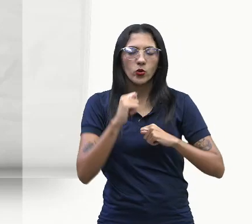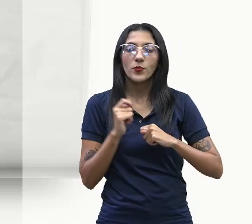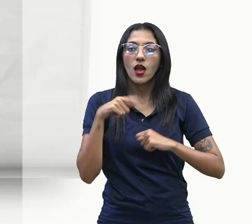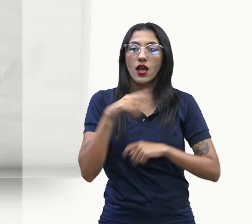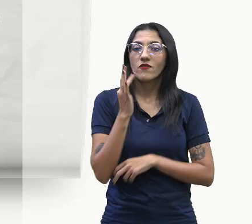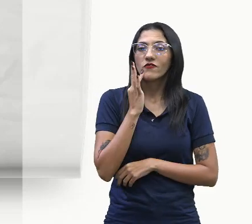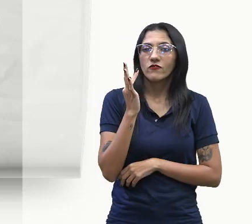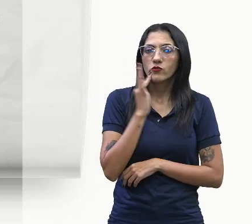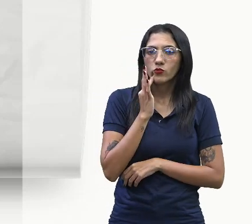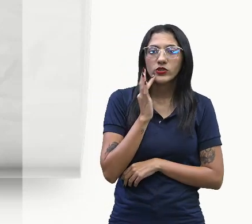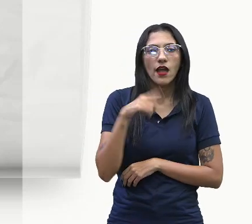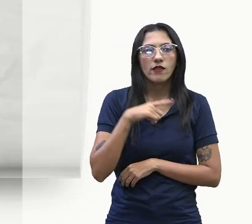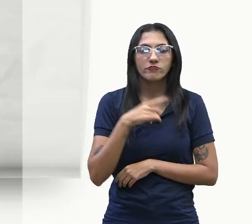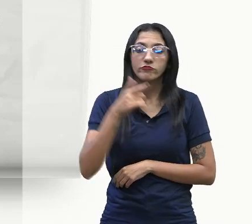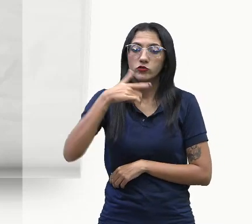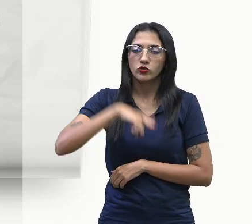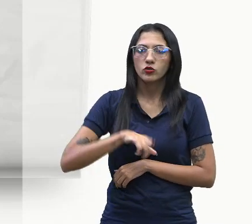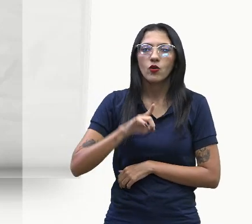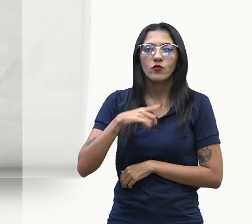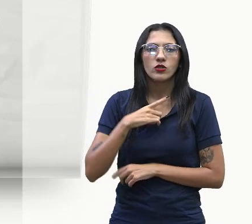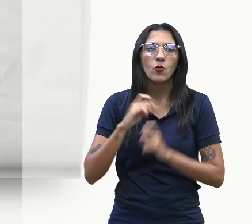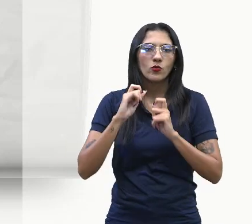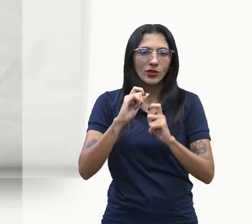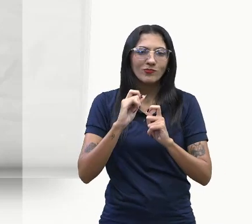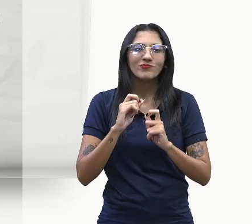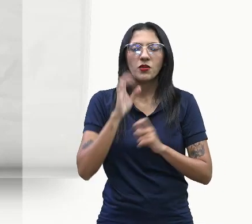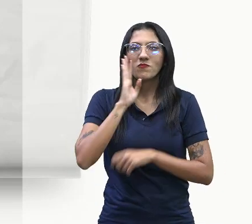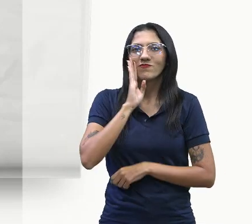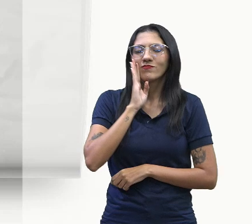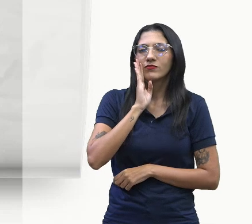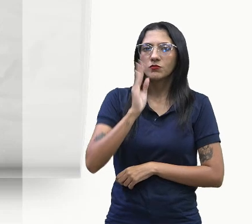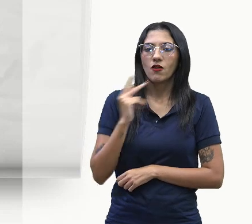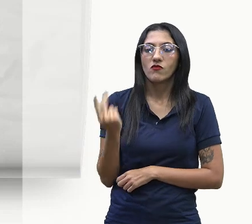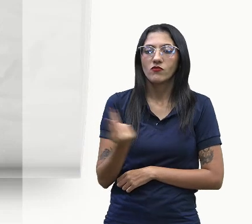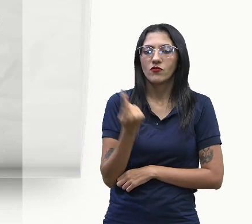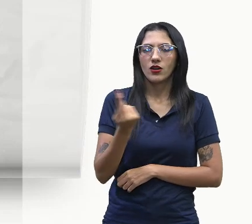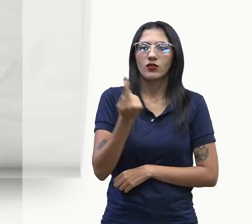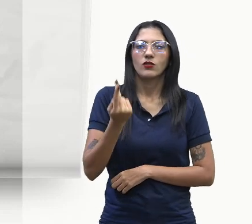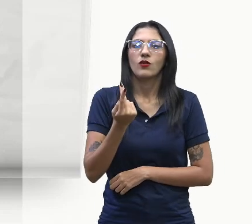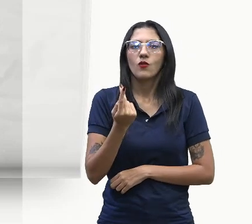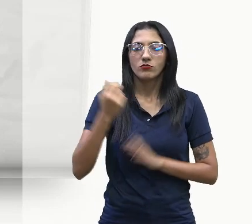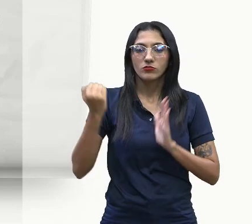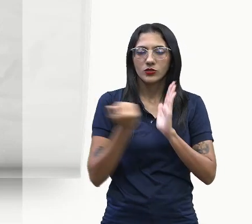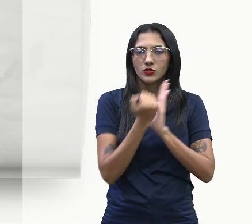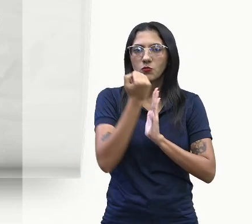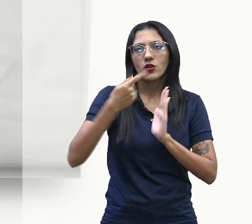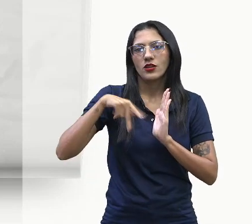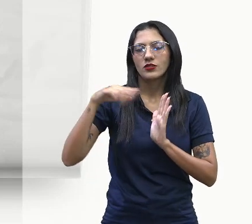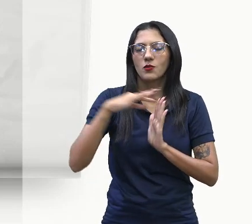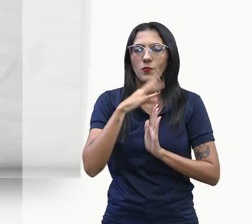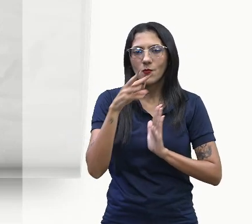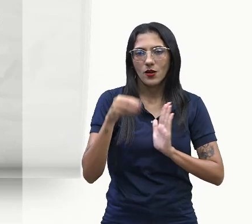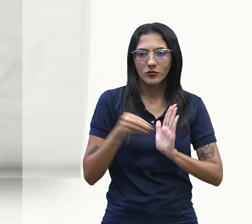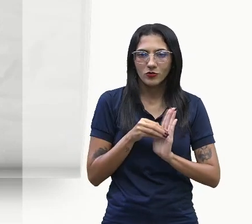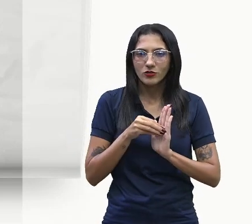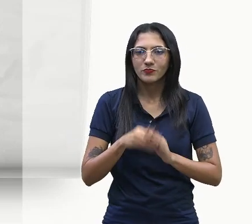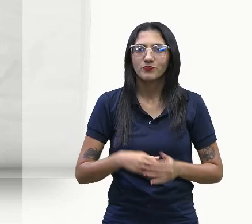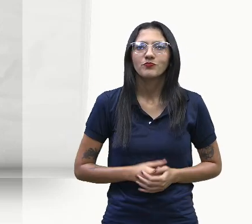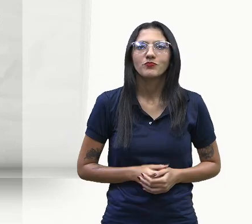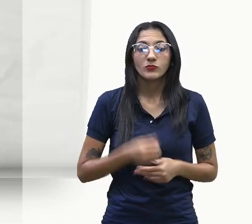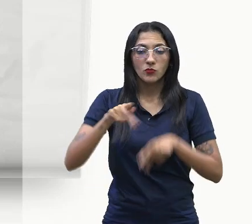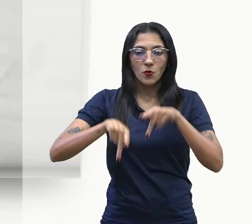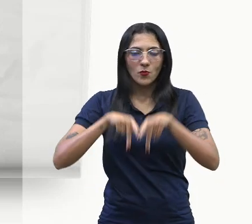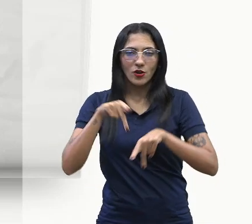Tucumã reafirma sua posição como um dos maiores tesouros da Amazônia. Para o povo da